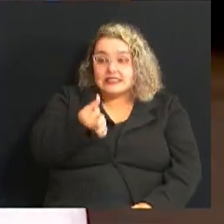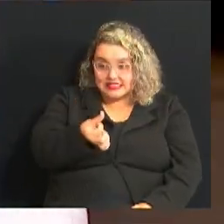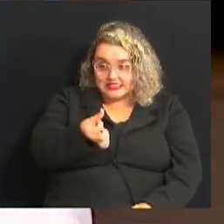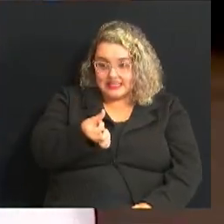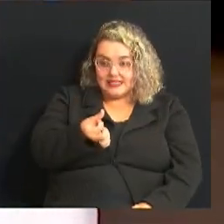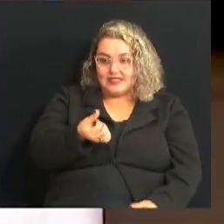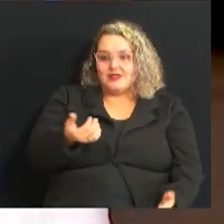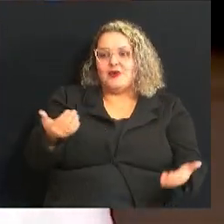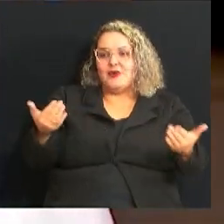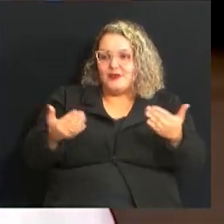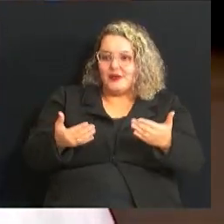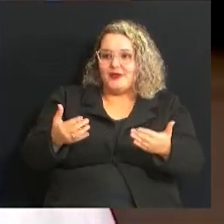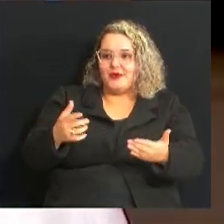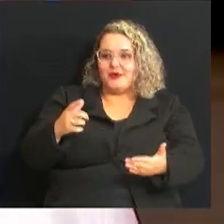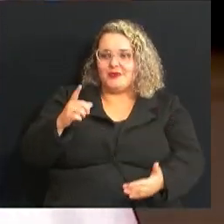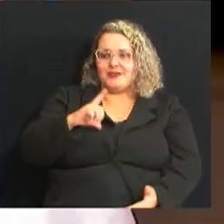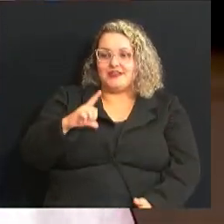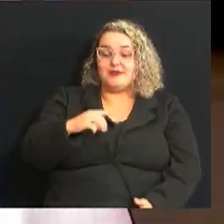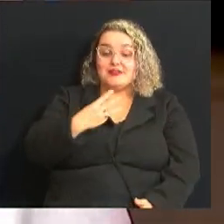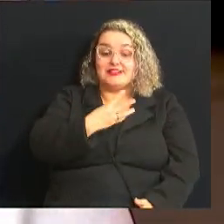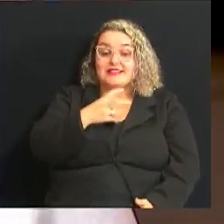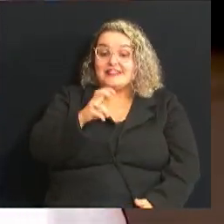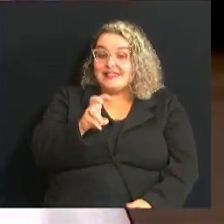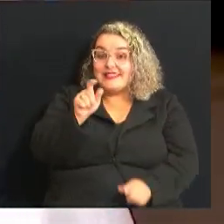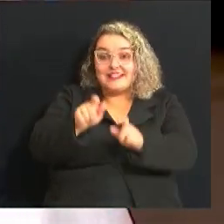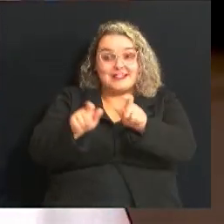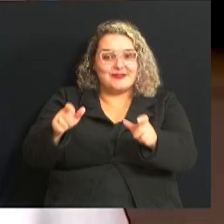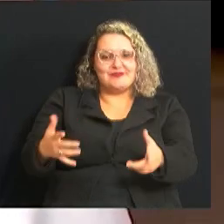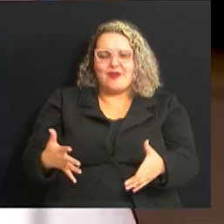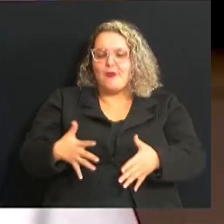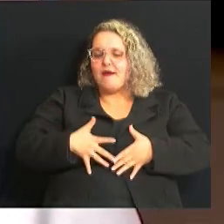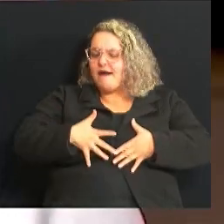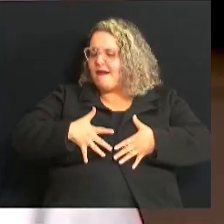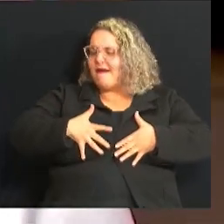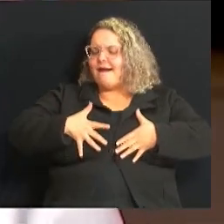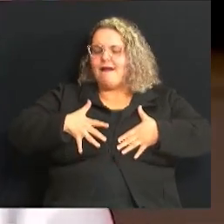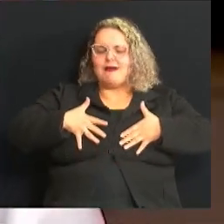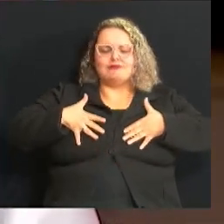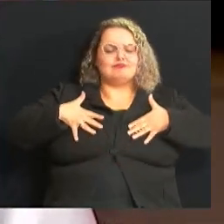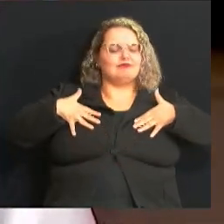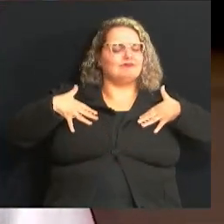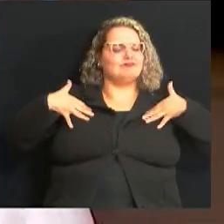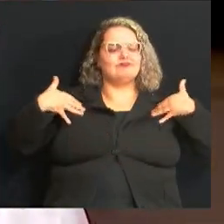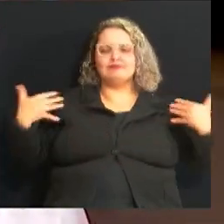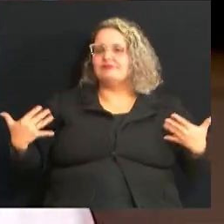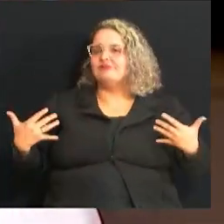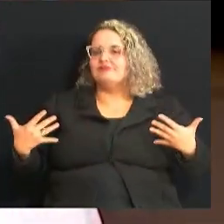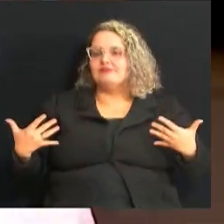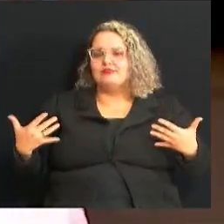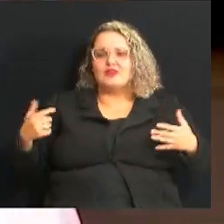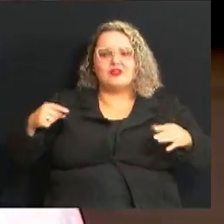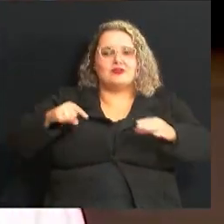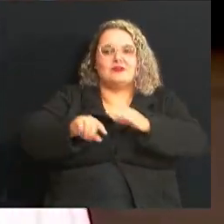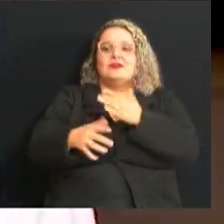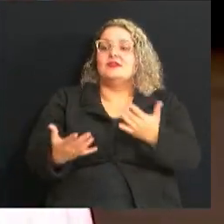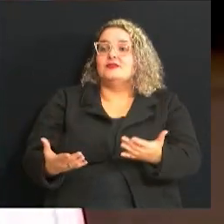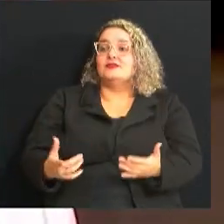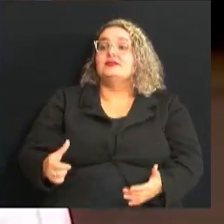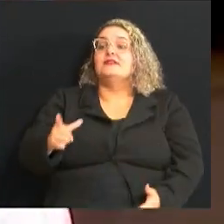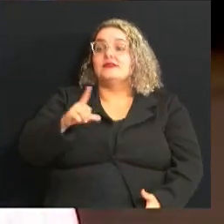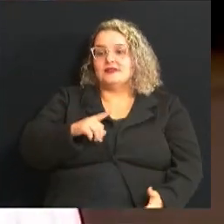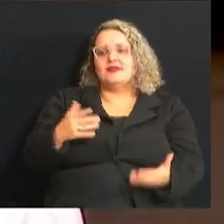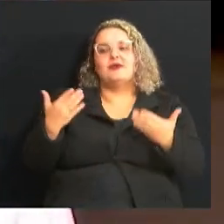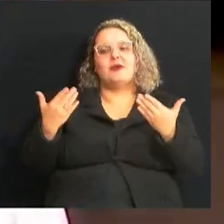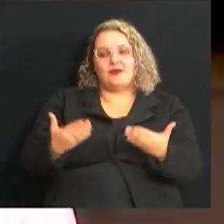Hoje temos 35. É um orgulho, mas é um orgulho tamanho. E estar hoje aqui recebendo